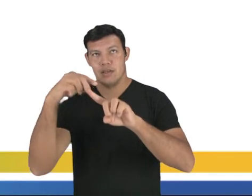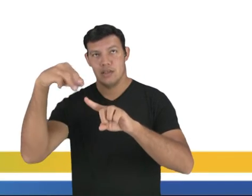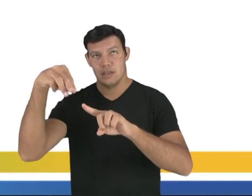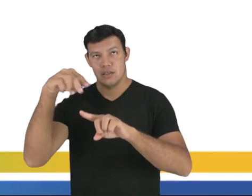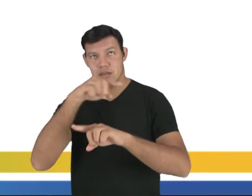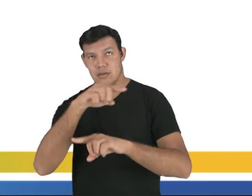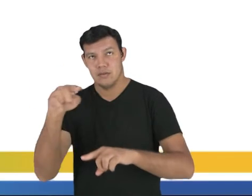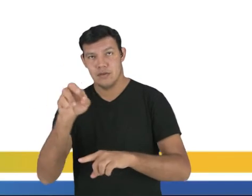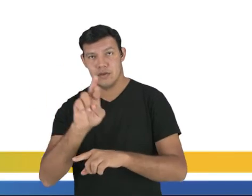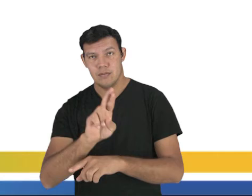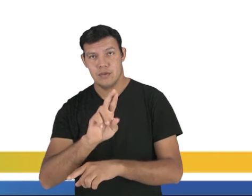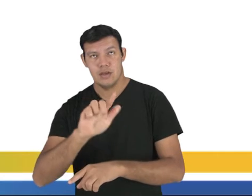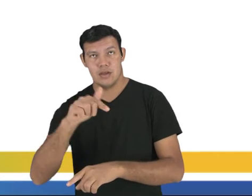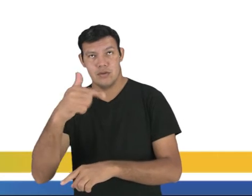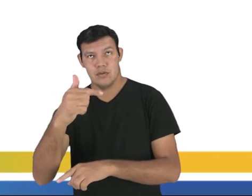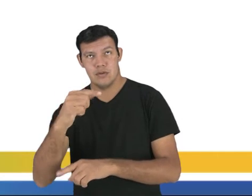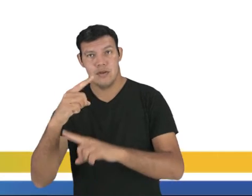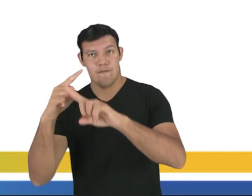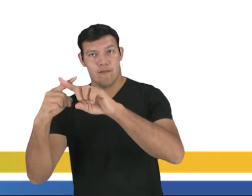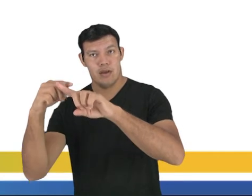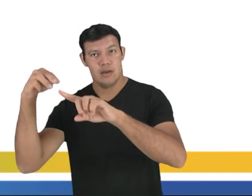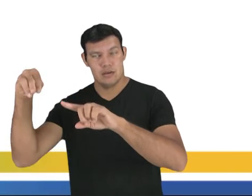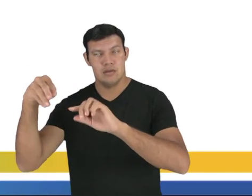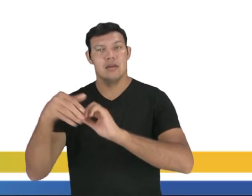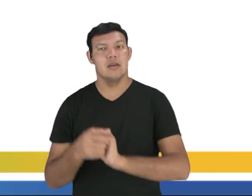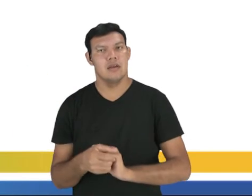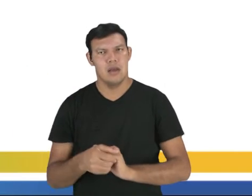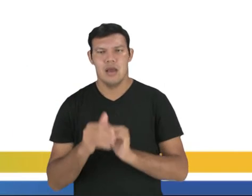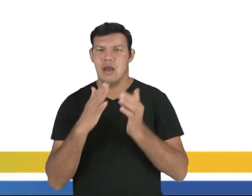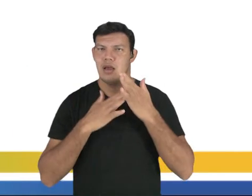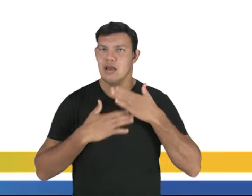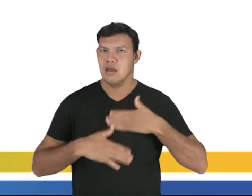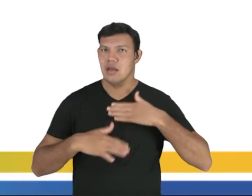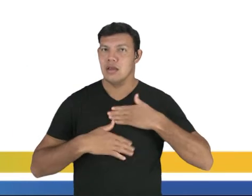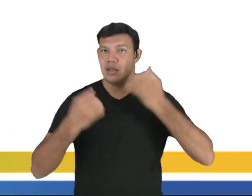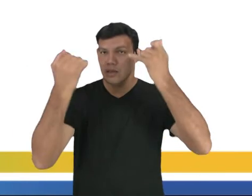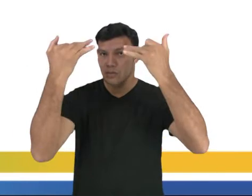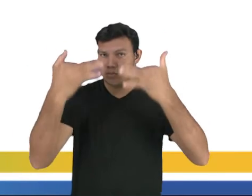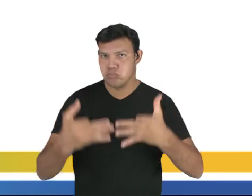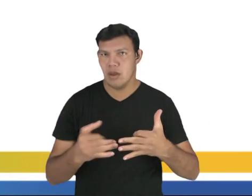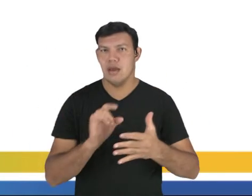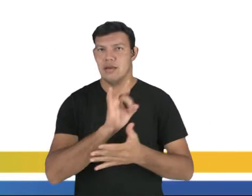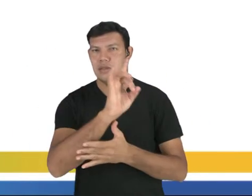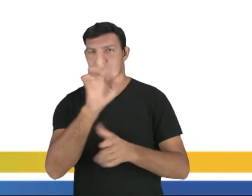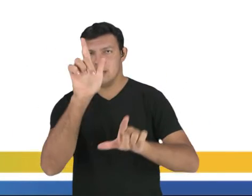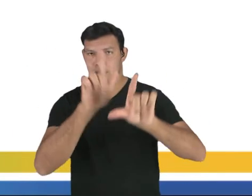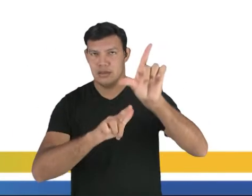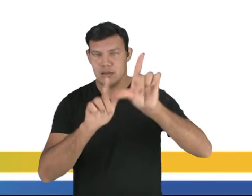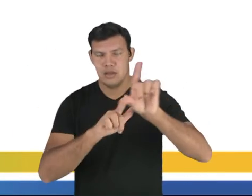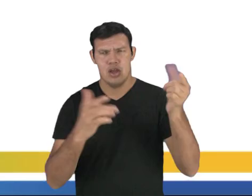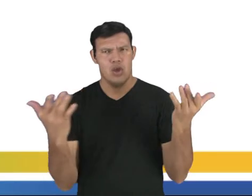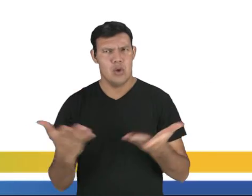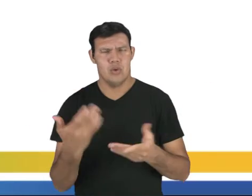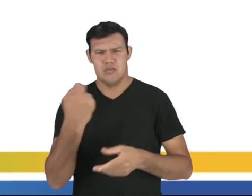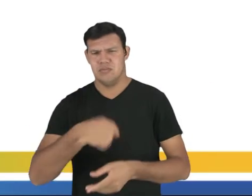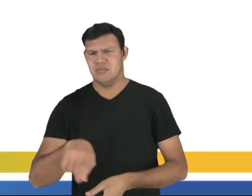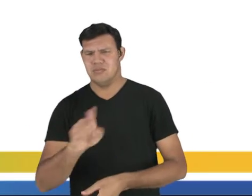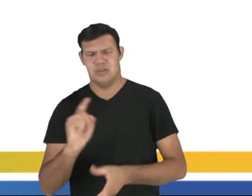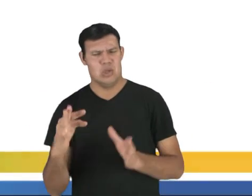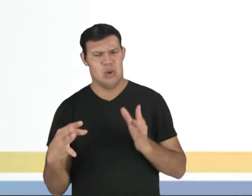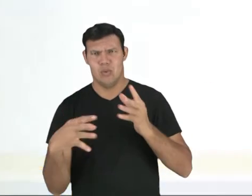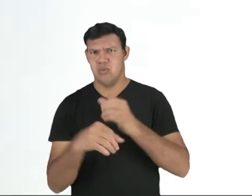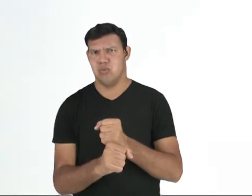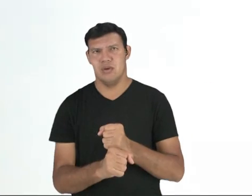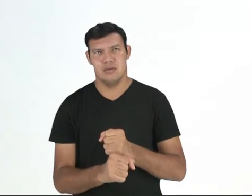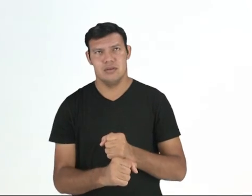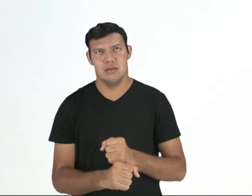acalma, eu vou explicar o que são cada termino desse, como faz essa conta. E hoje em dia a gente não precisa fazer essa